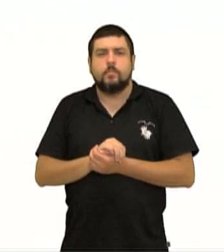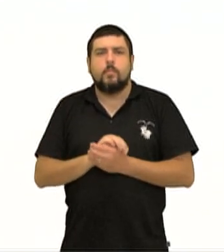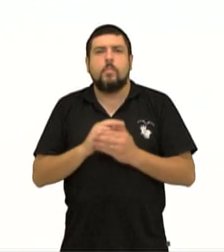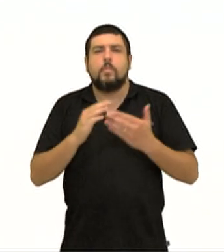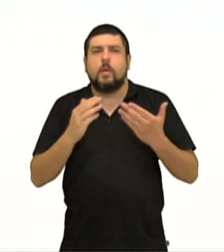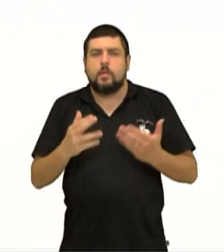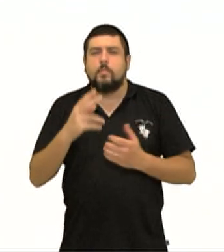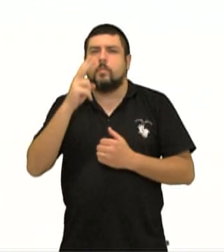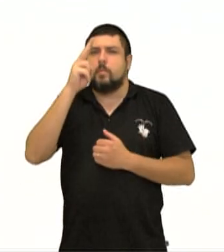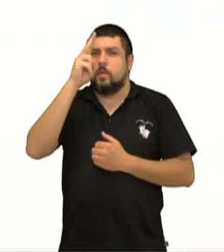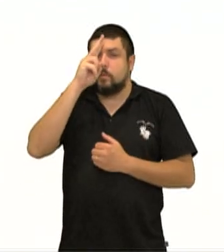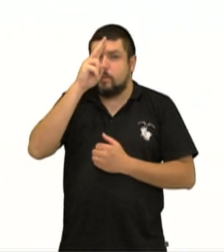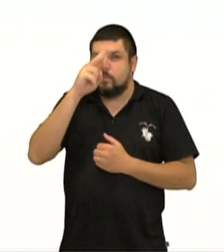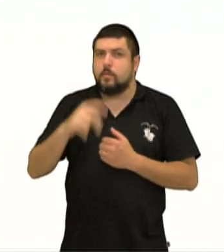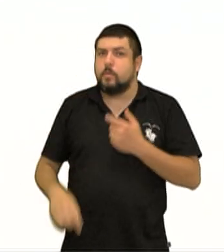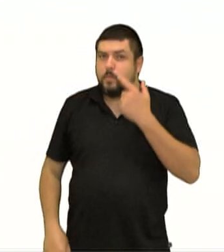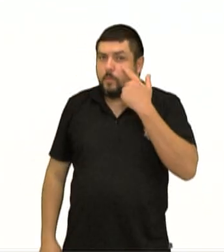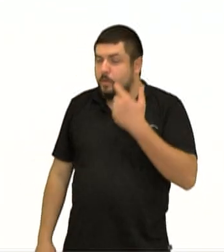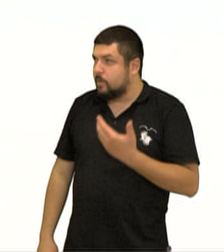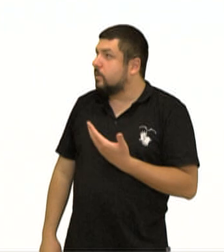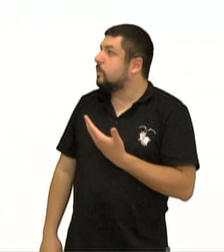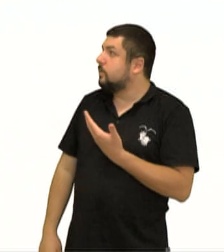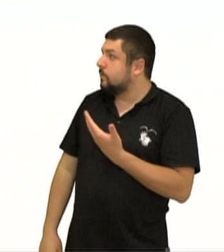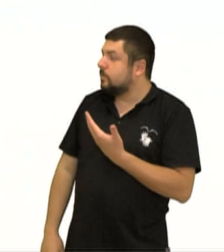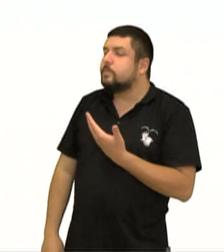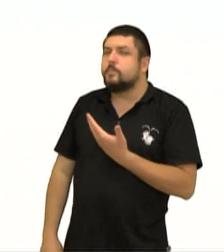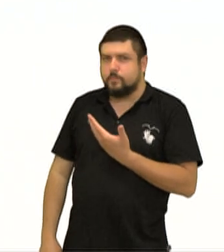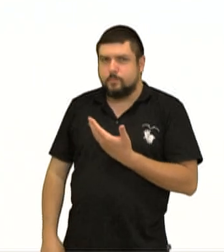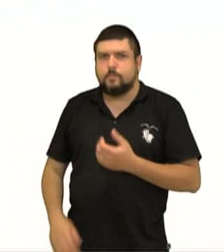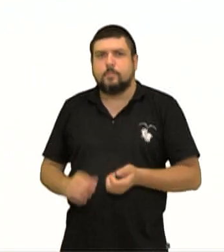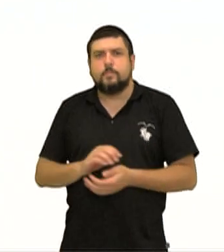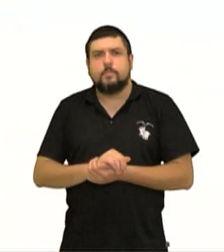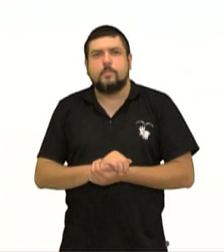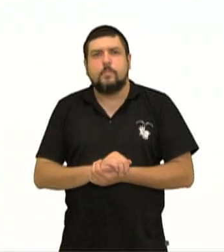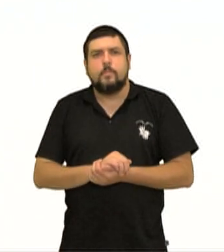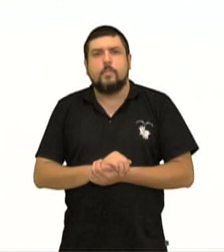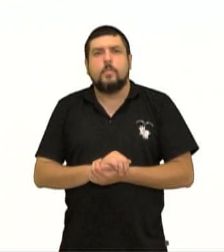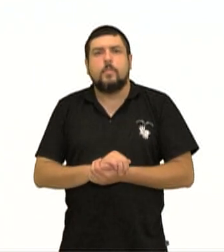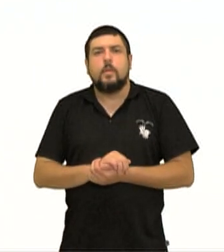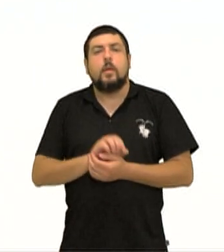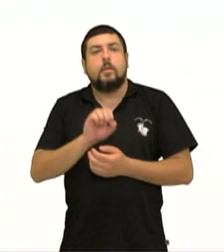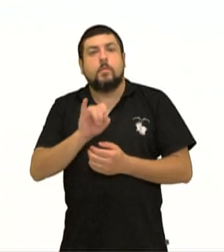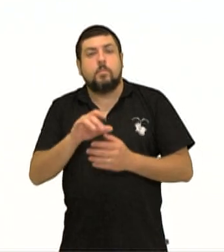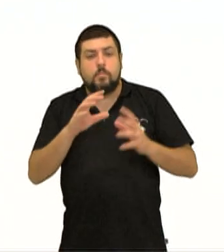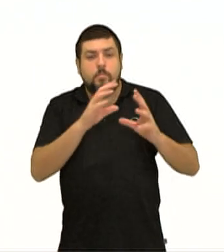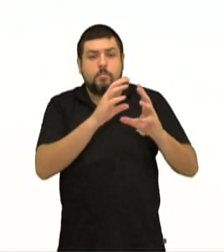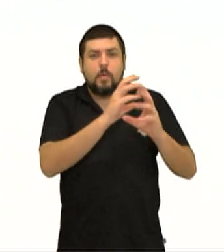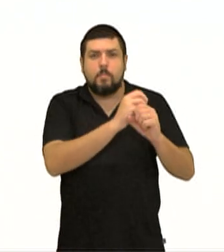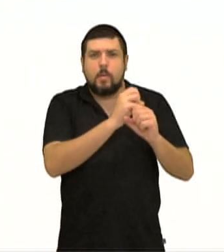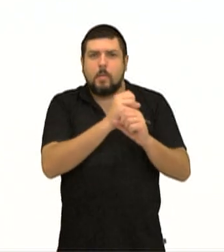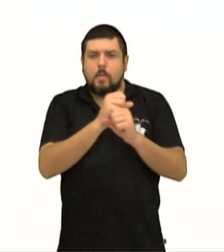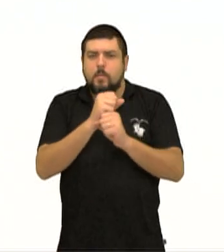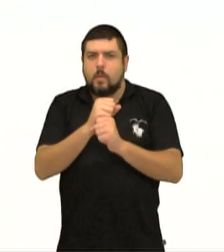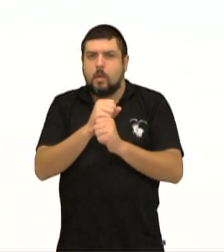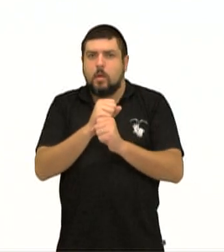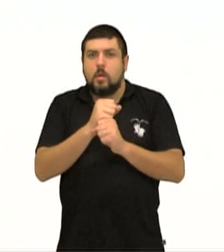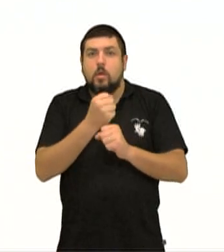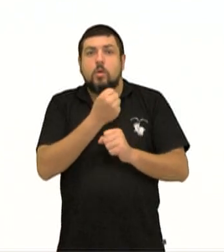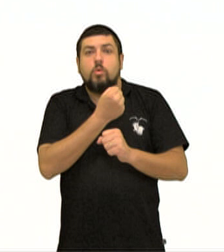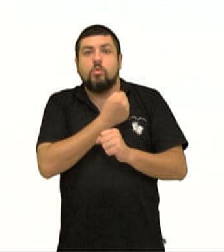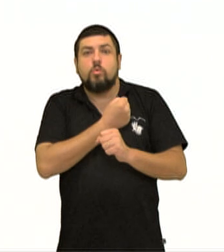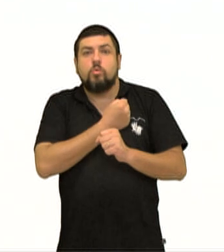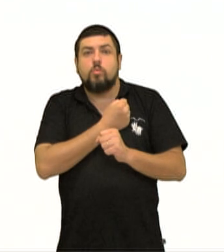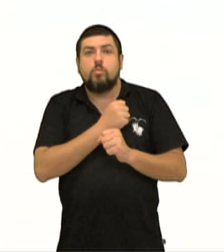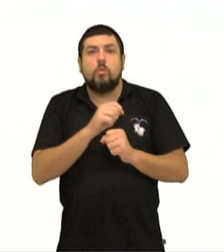desses conceitos. Quando fazemos, então, uma operação onde esses números possuem o